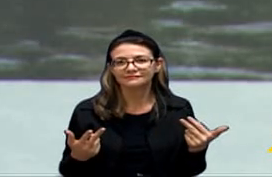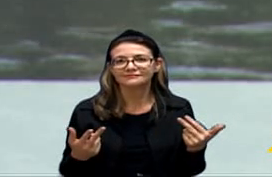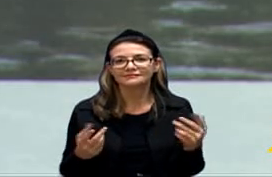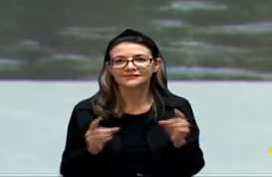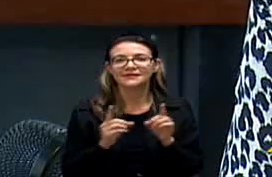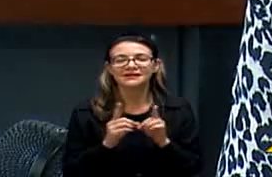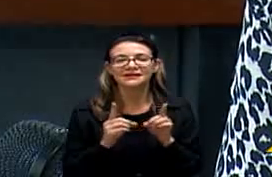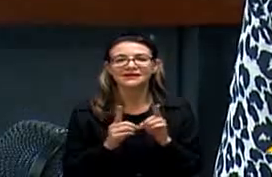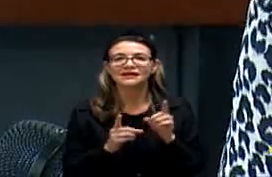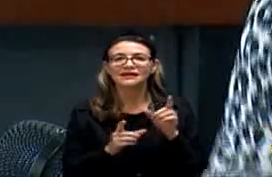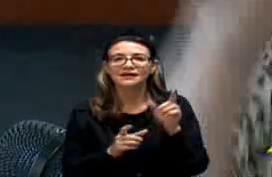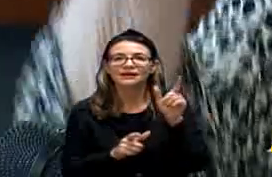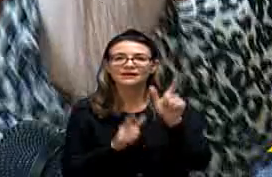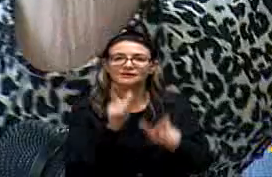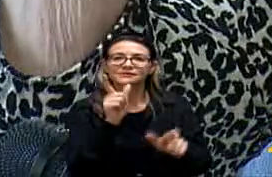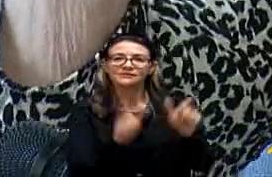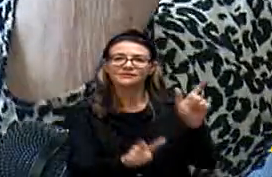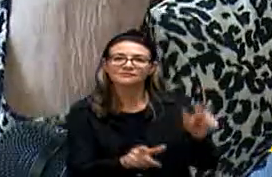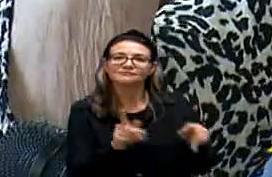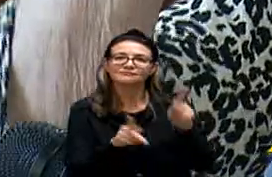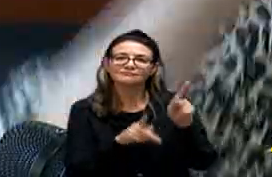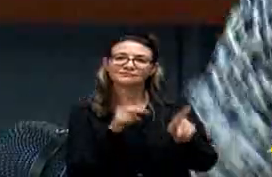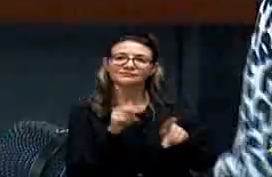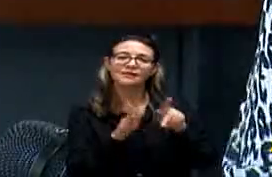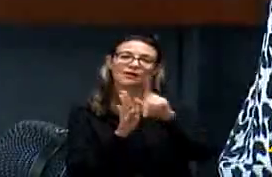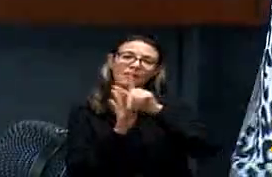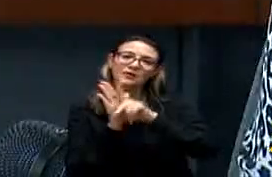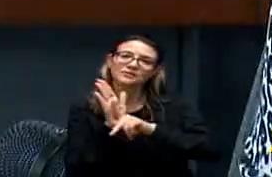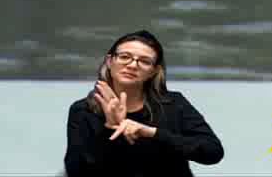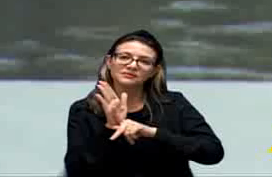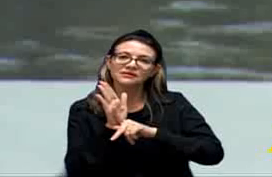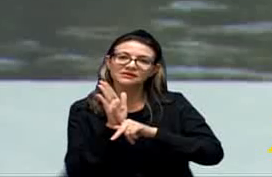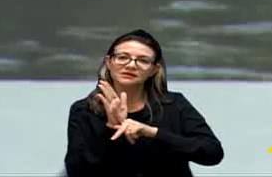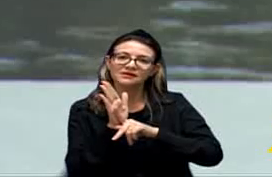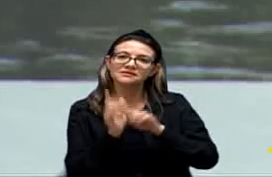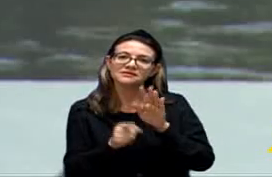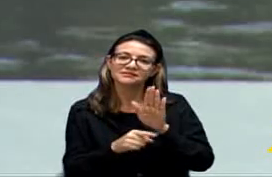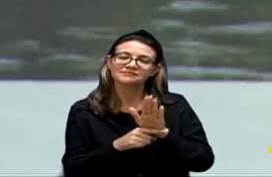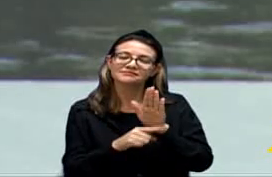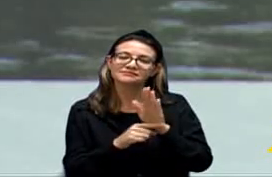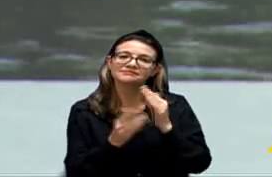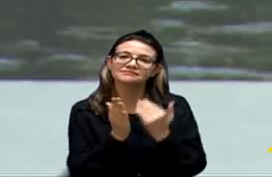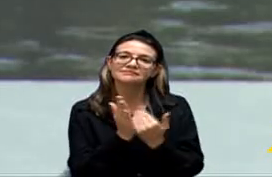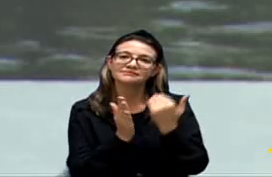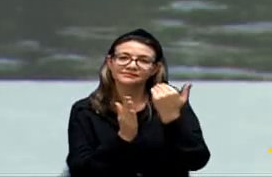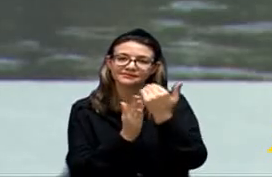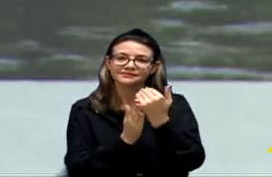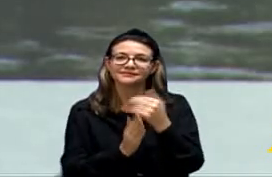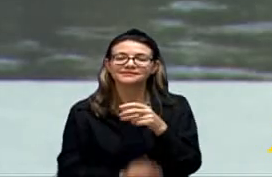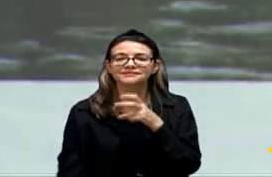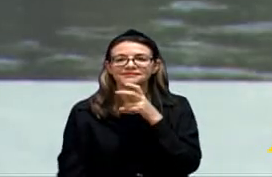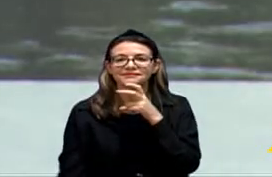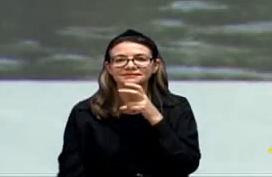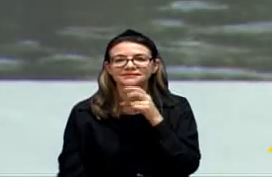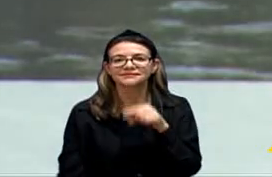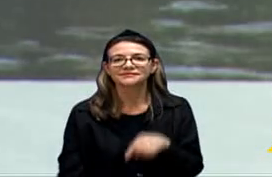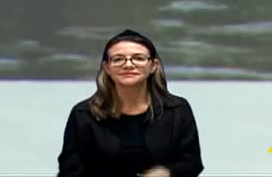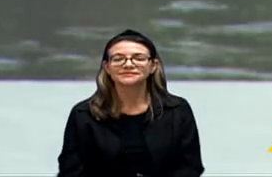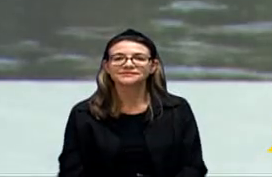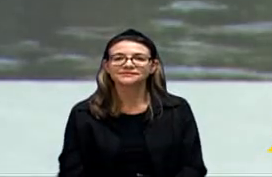semana então é um projeto que vem é para somar na cidade de Sorocaba e eu passo a palavra vereadora Iara